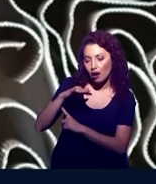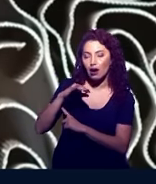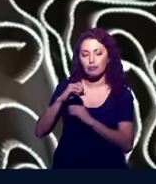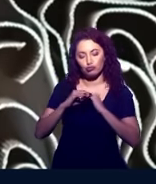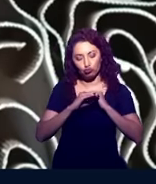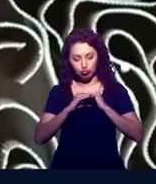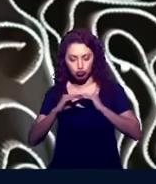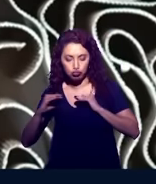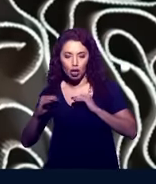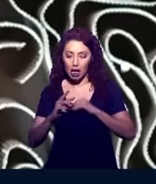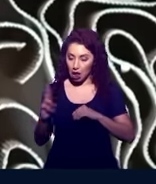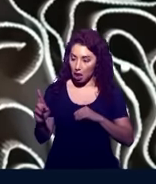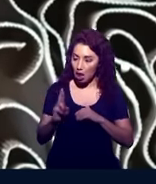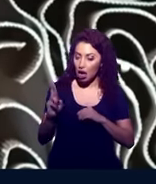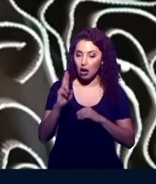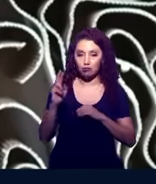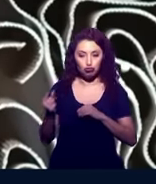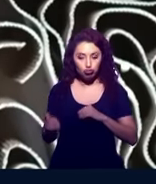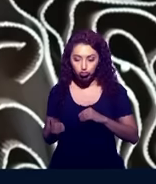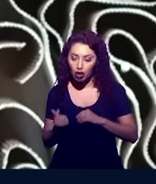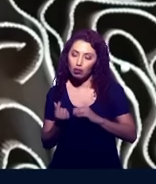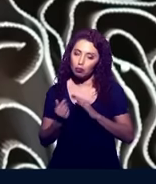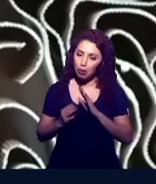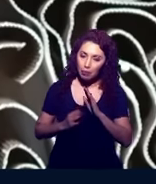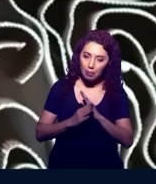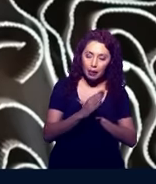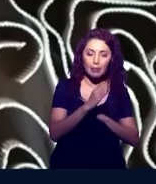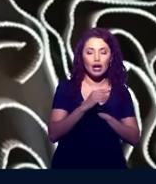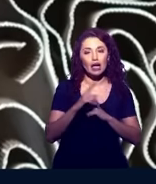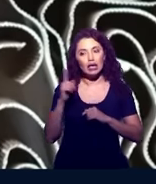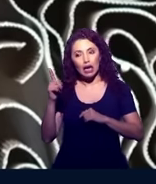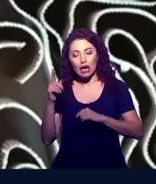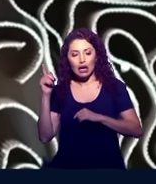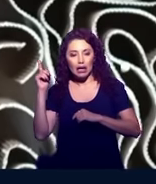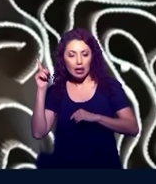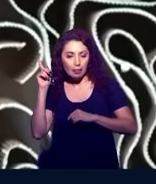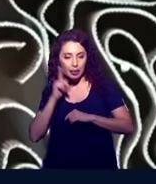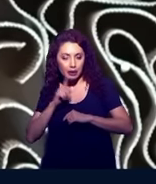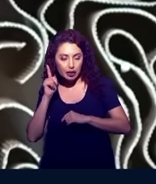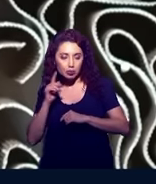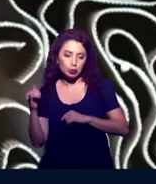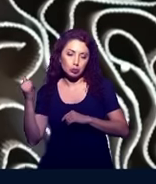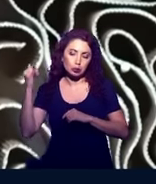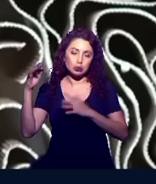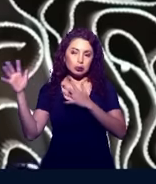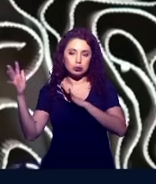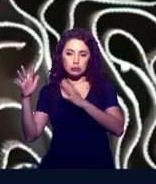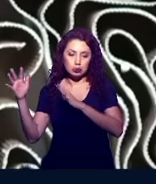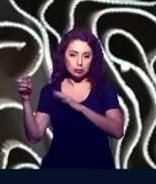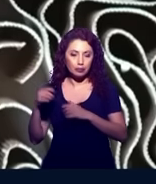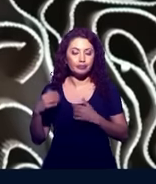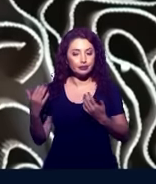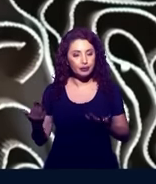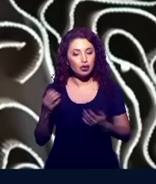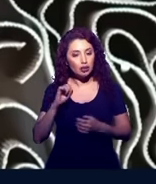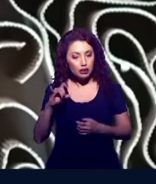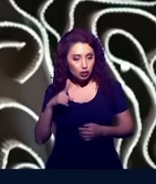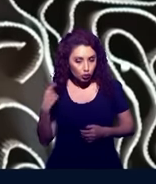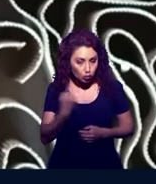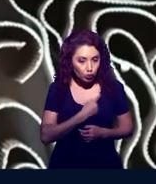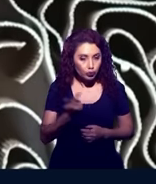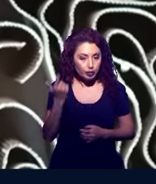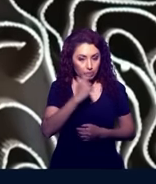Real tá se valorizando apesar da turbulência dos juros americano são coisas muito positiva se a gente tiver um pouquinho mais eh de